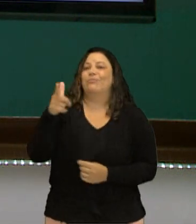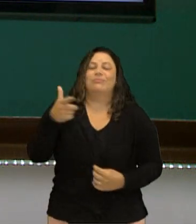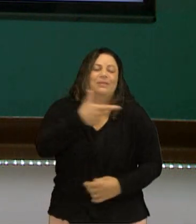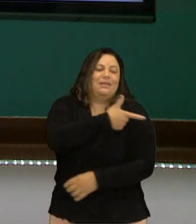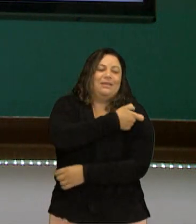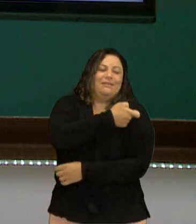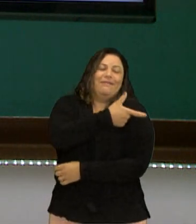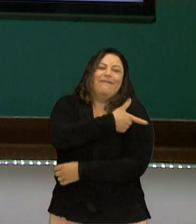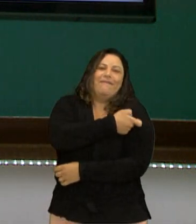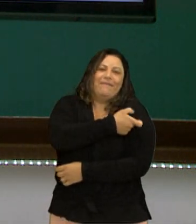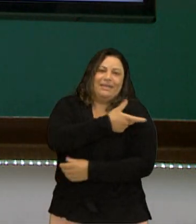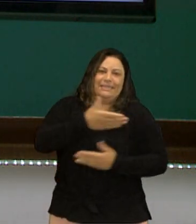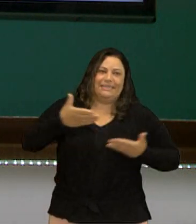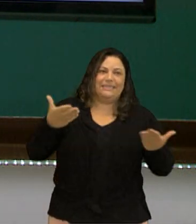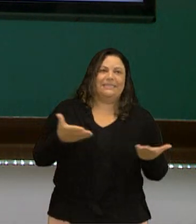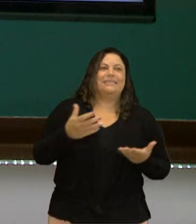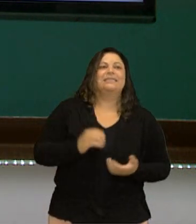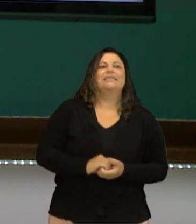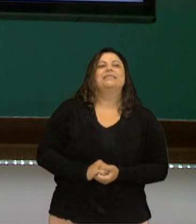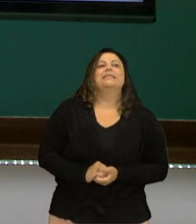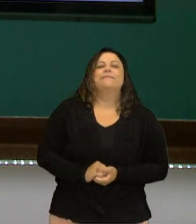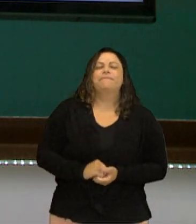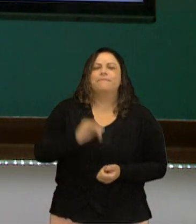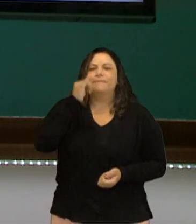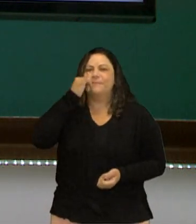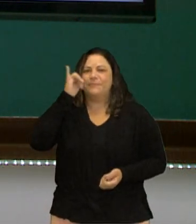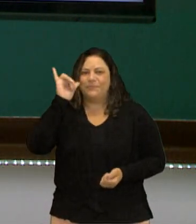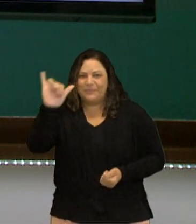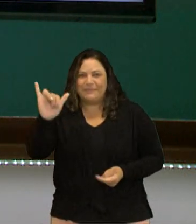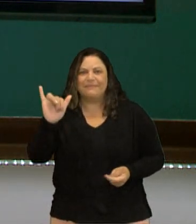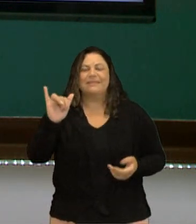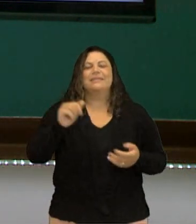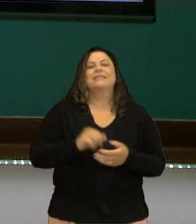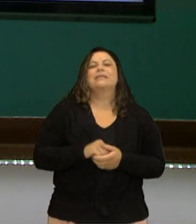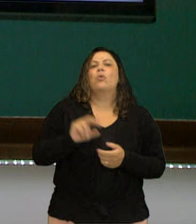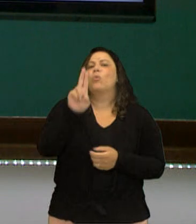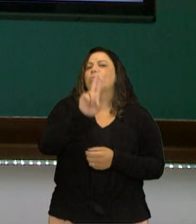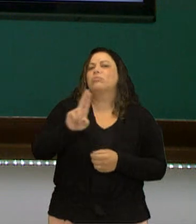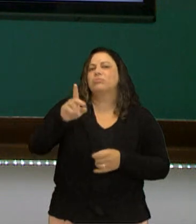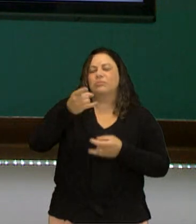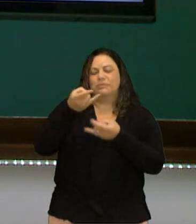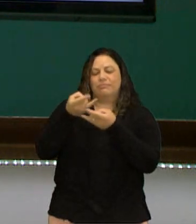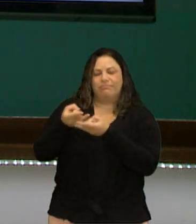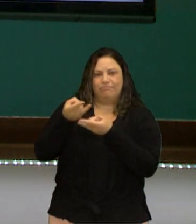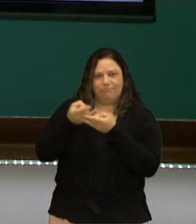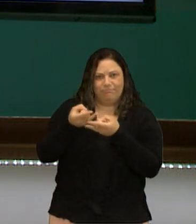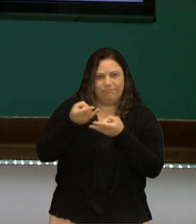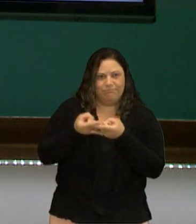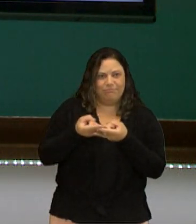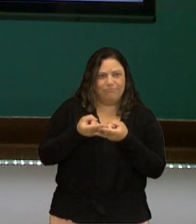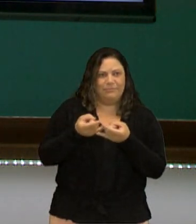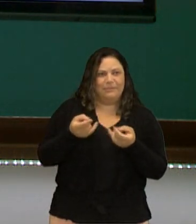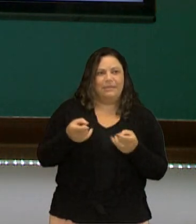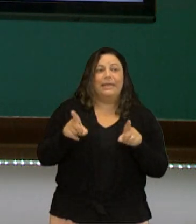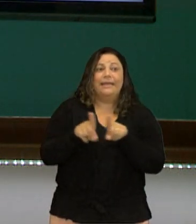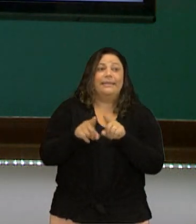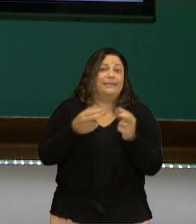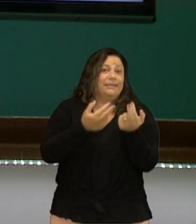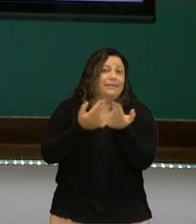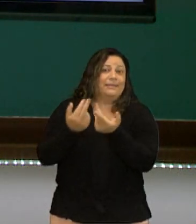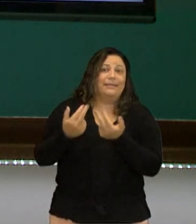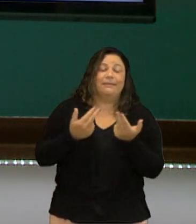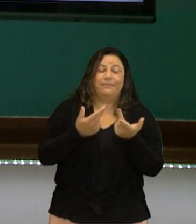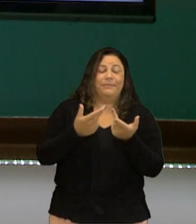os métodos, então, de prevenção, utilizar preservativo nas relações sexuais e a mesma questão